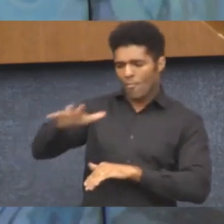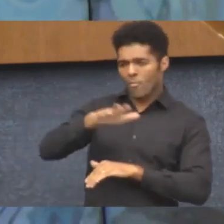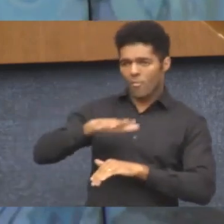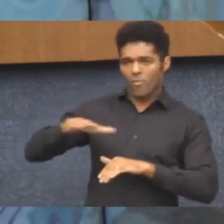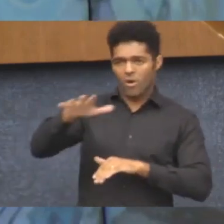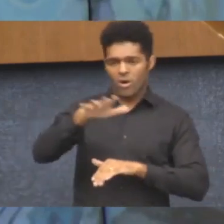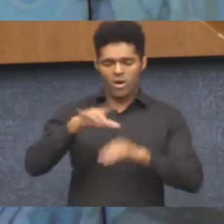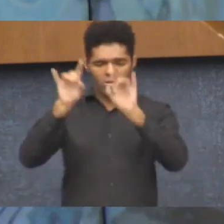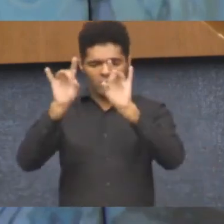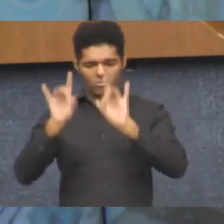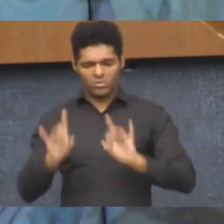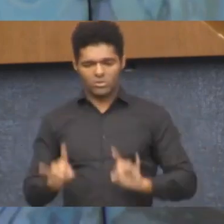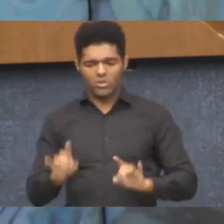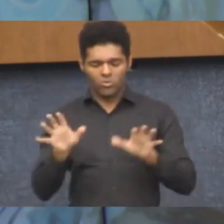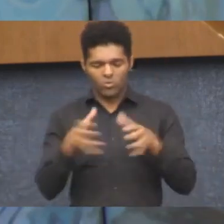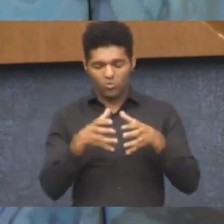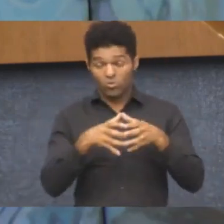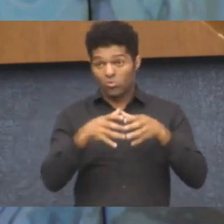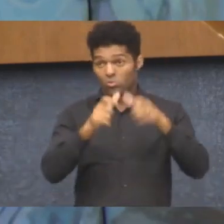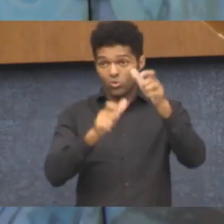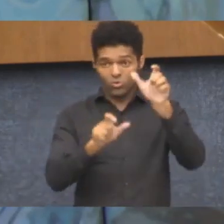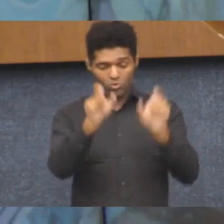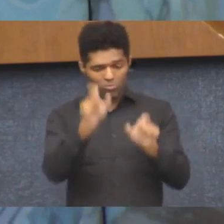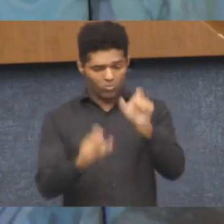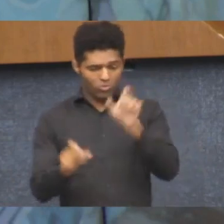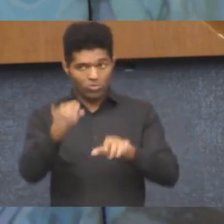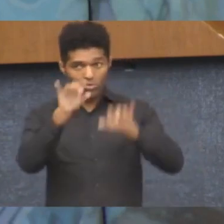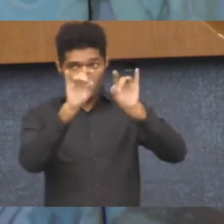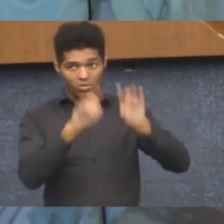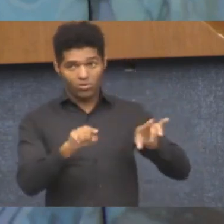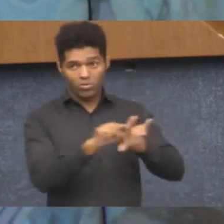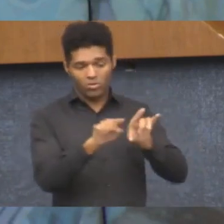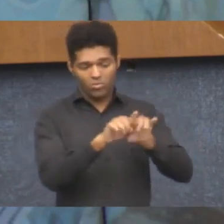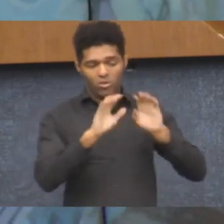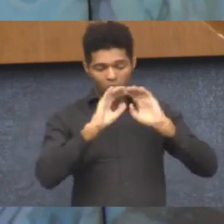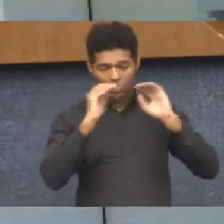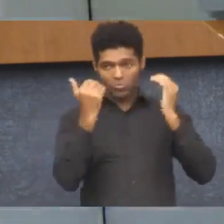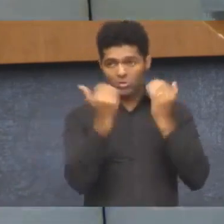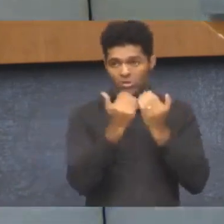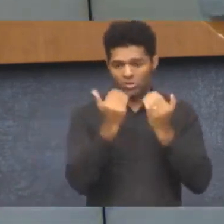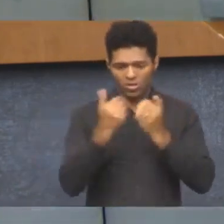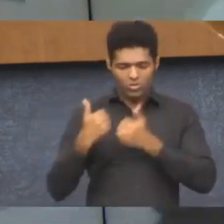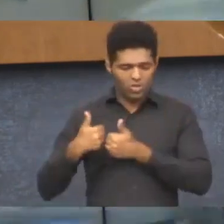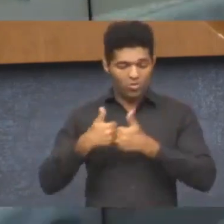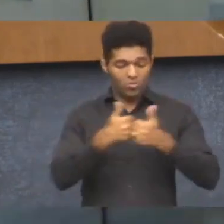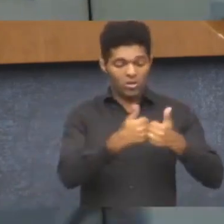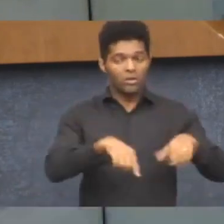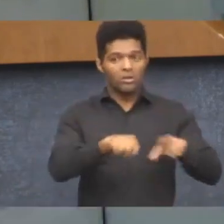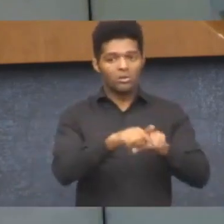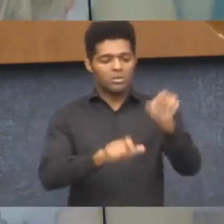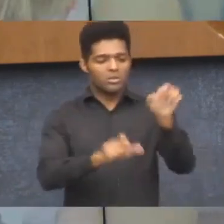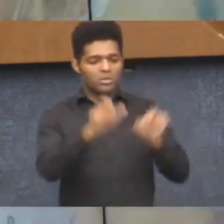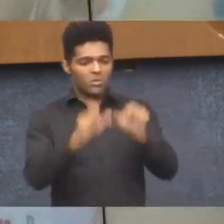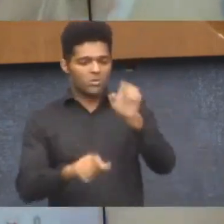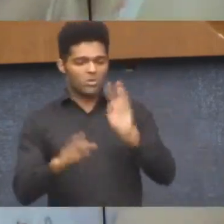território específico, com um grupo de pessoas específica, né, com uma comunidade, acompanhando essas pessoas em toda a sua trajetória